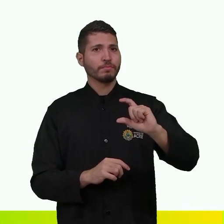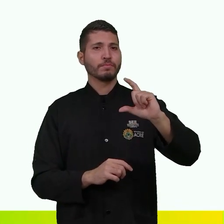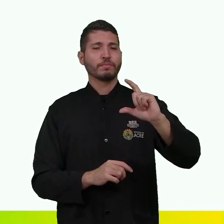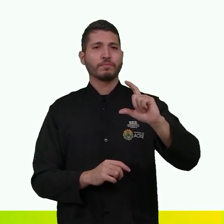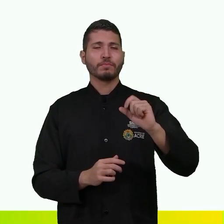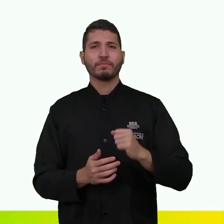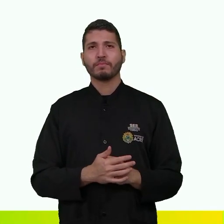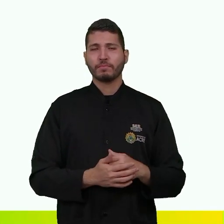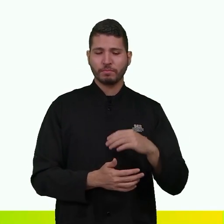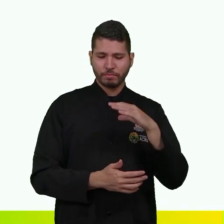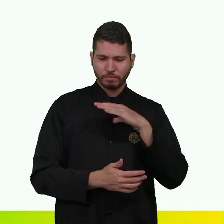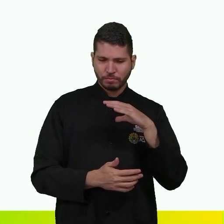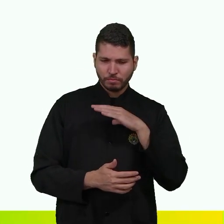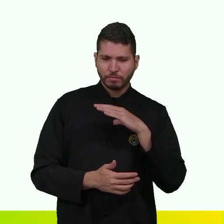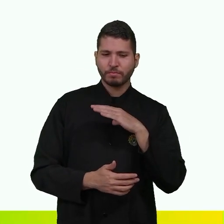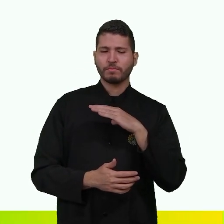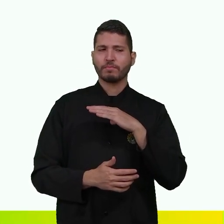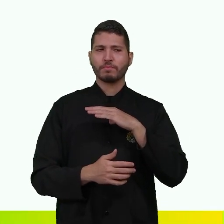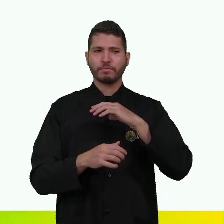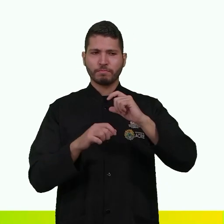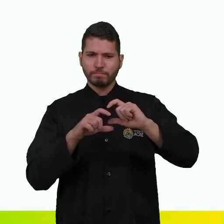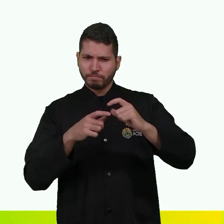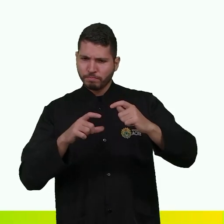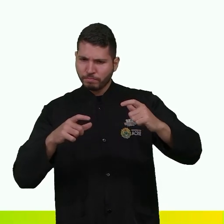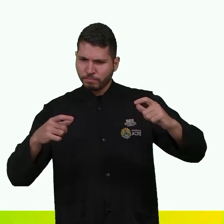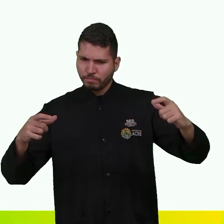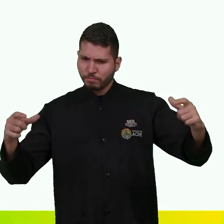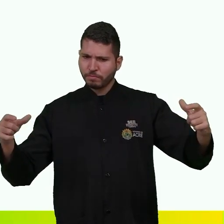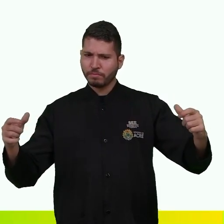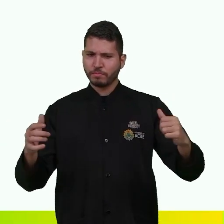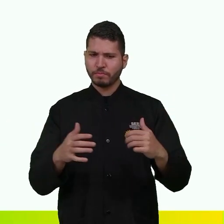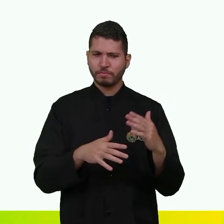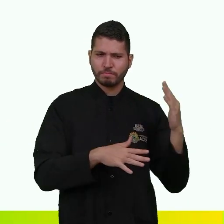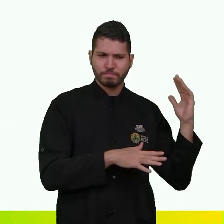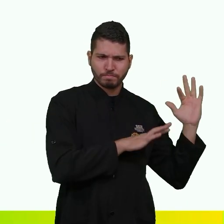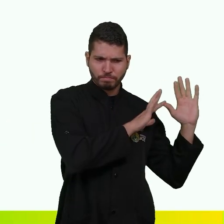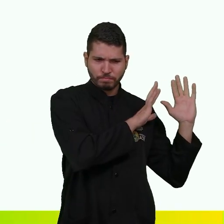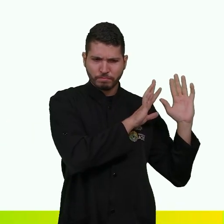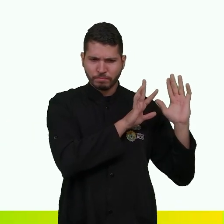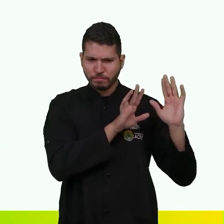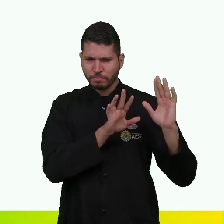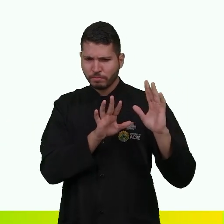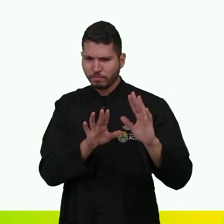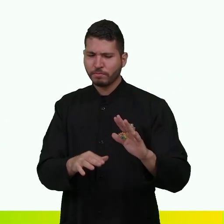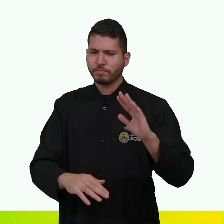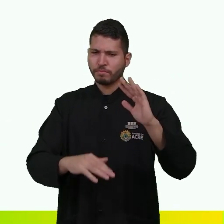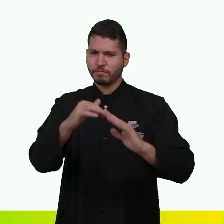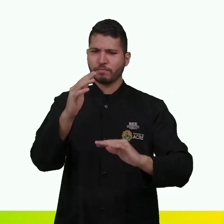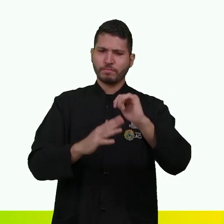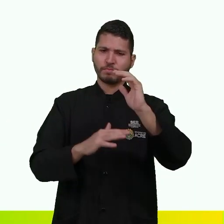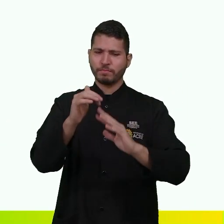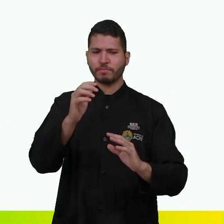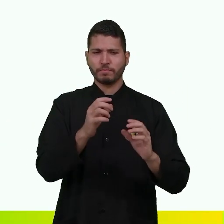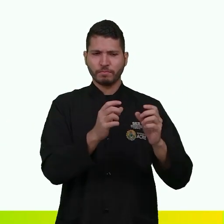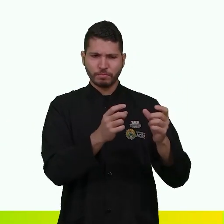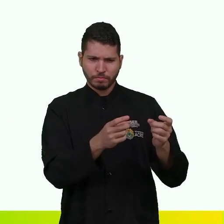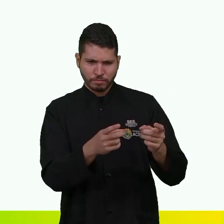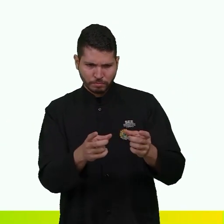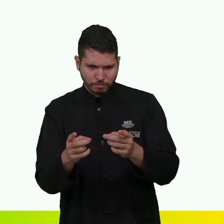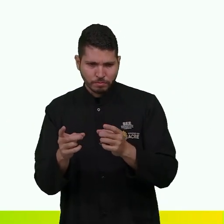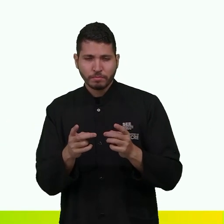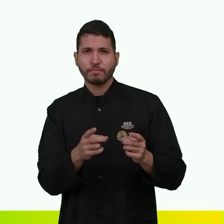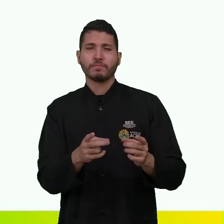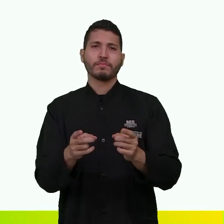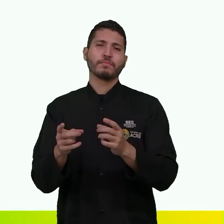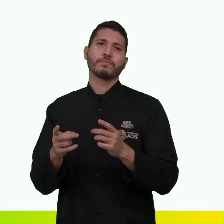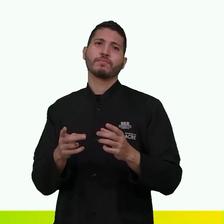Cidades maiores, centros urbanos que se expandem e atraem comerciantes, artesãos, investidores, criando mercados cada vez mais dinâmicos. Vem a